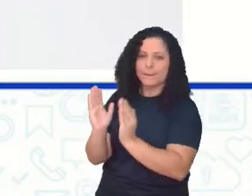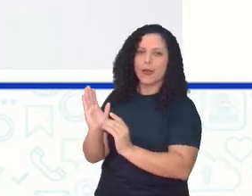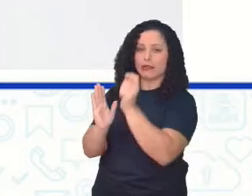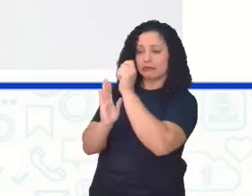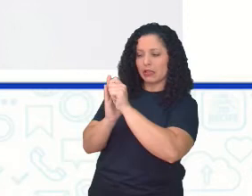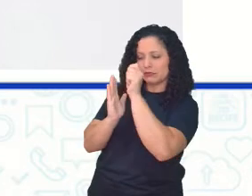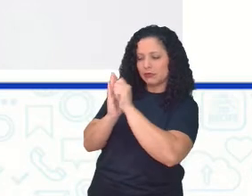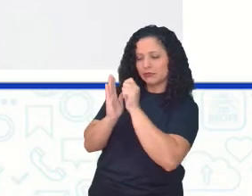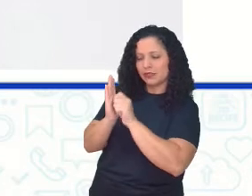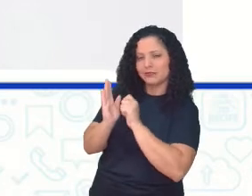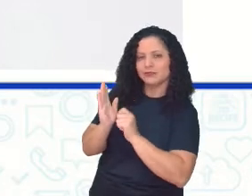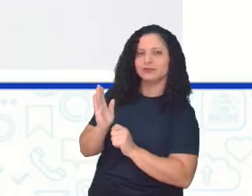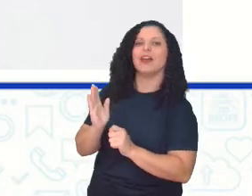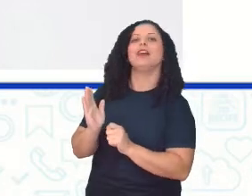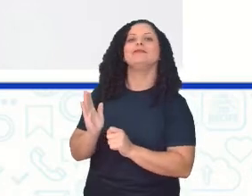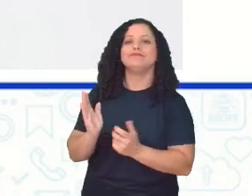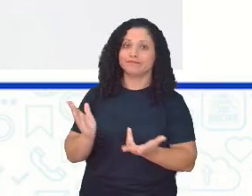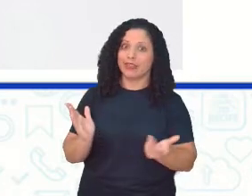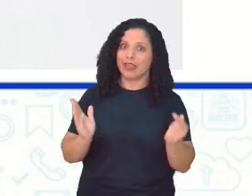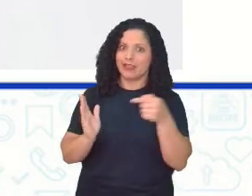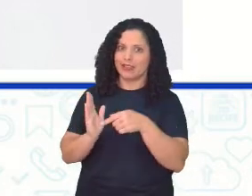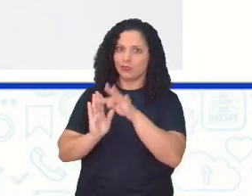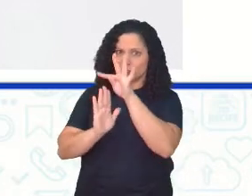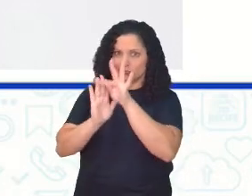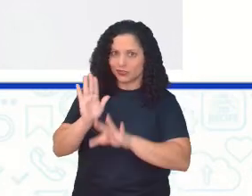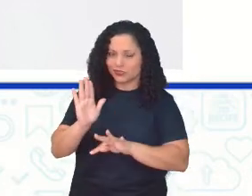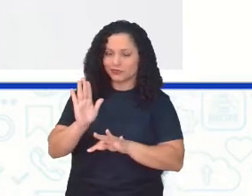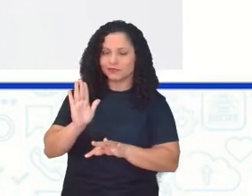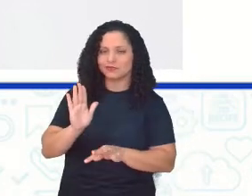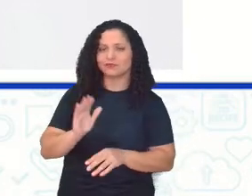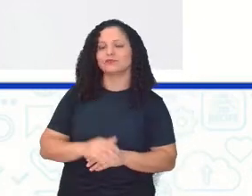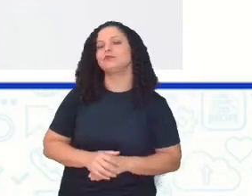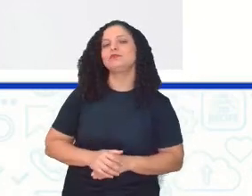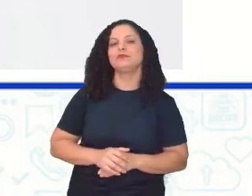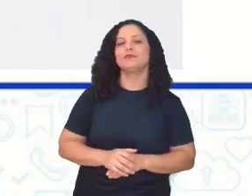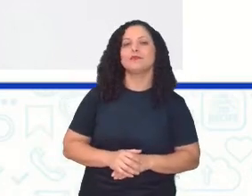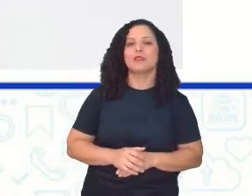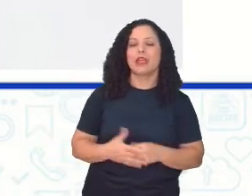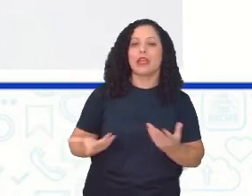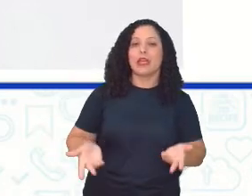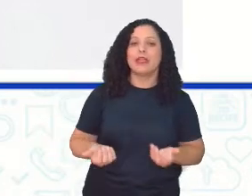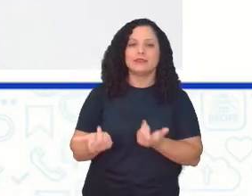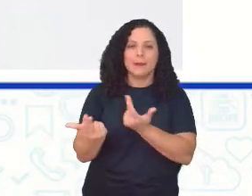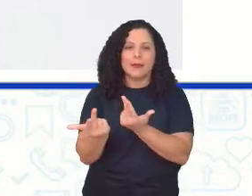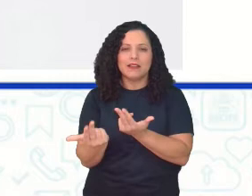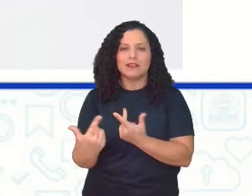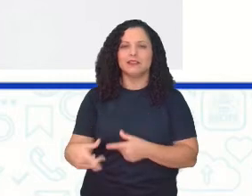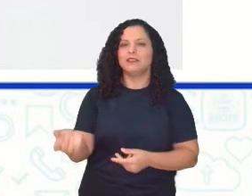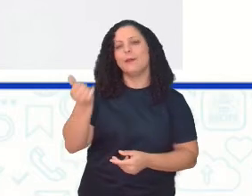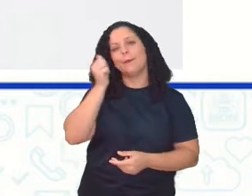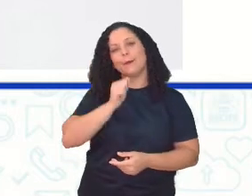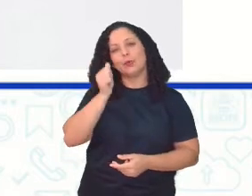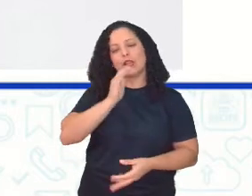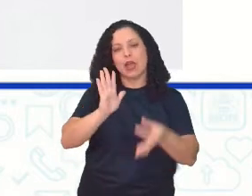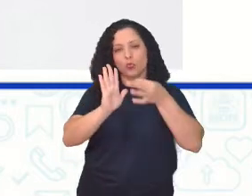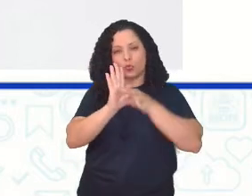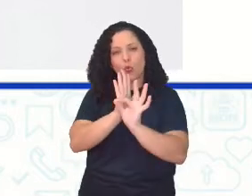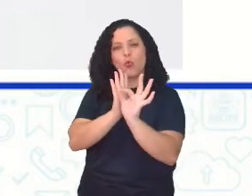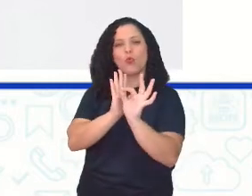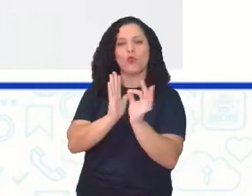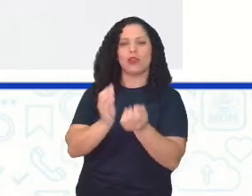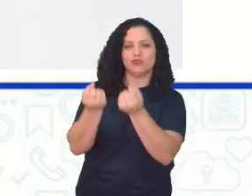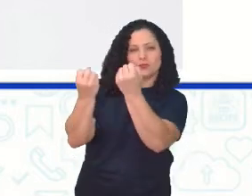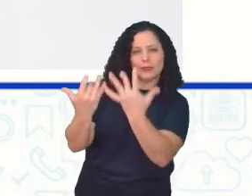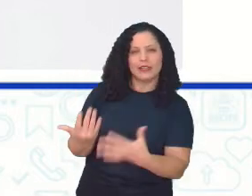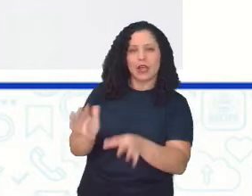A escritora Cora Coralina, quando ela fala da coxa de retalho, não é? Que a vida é assim, cada parte,